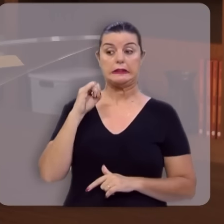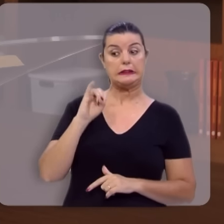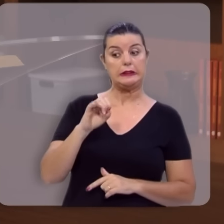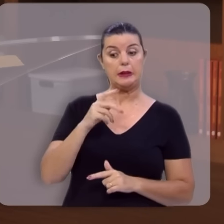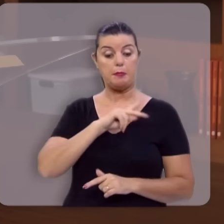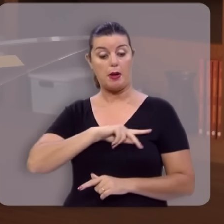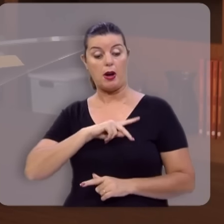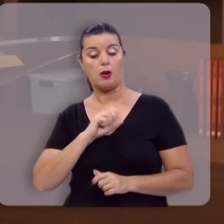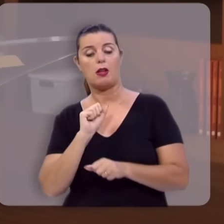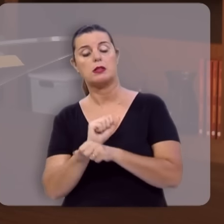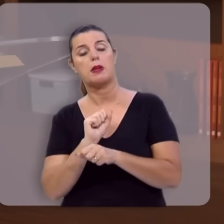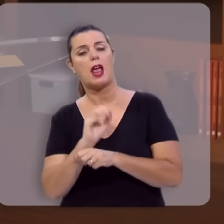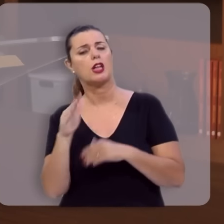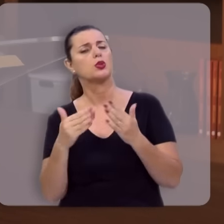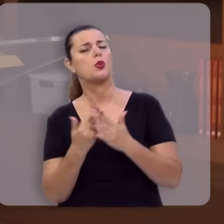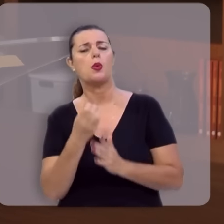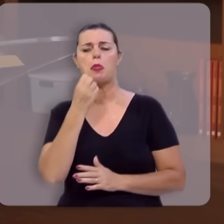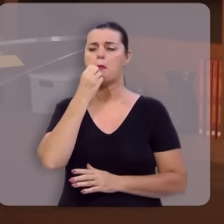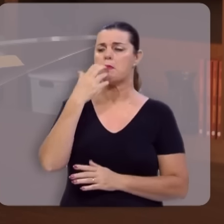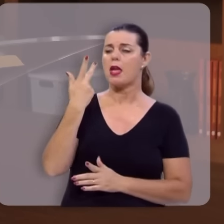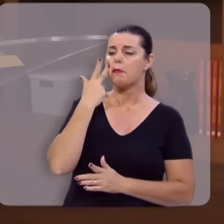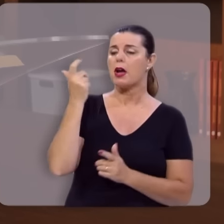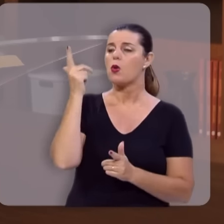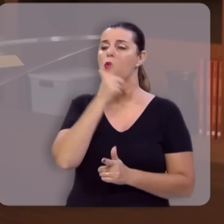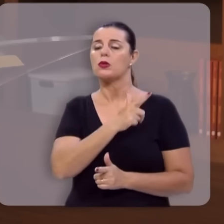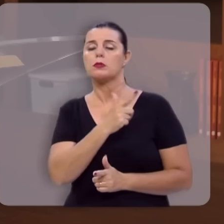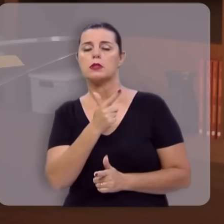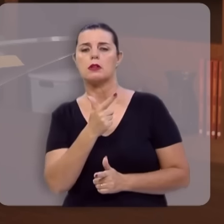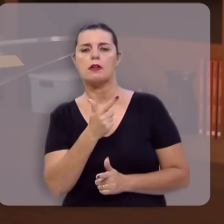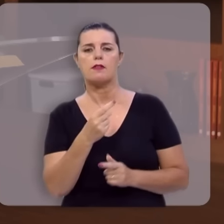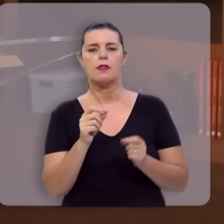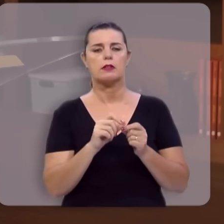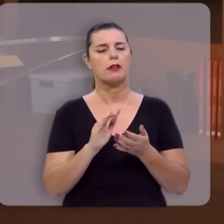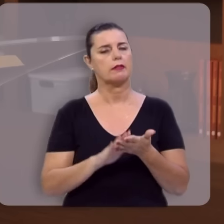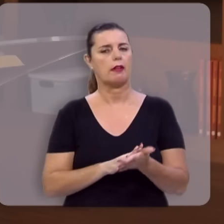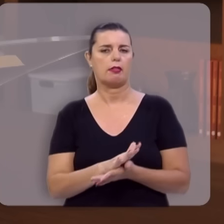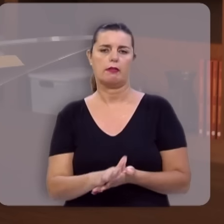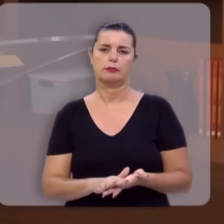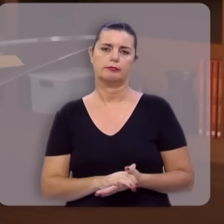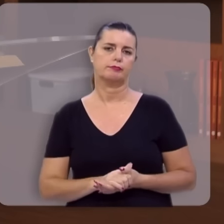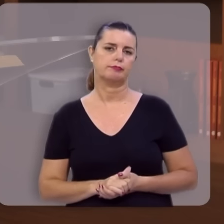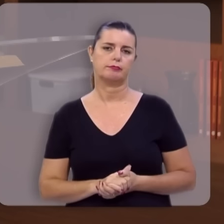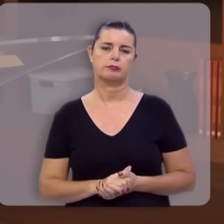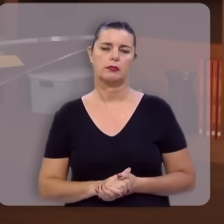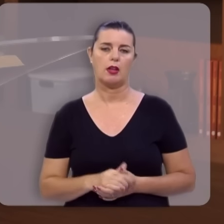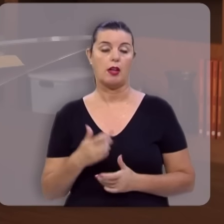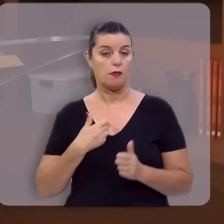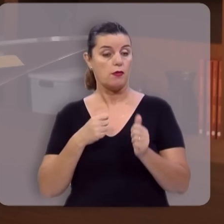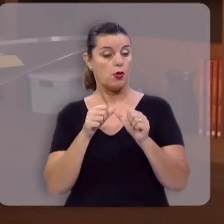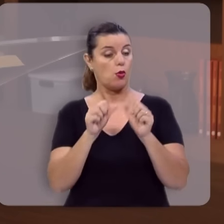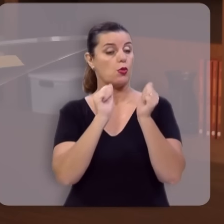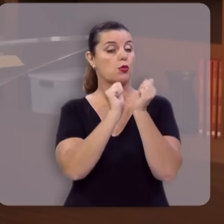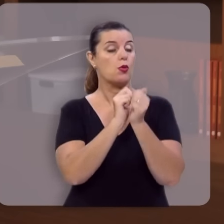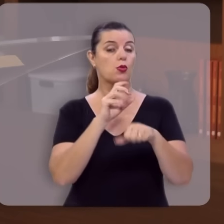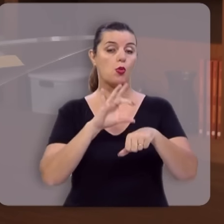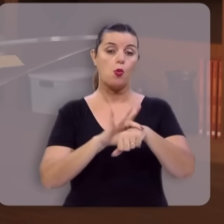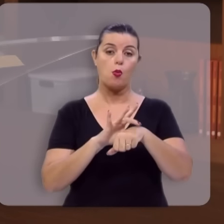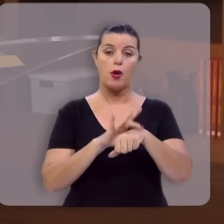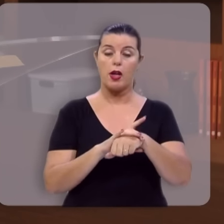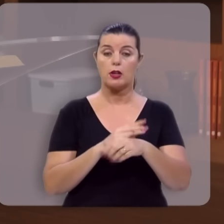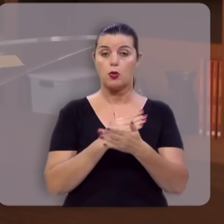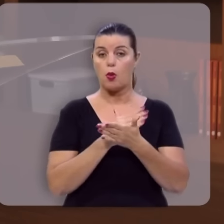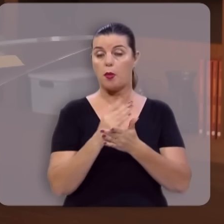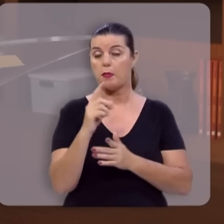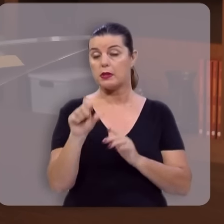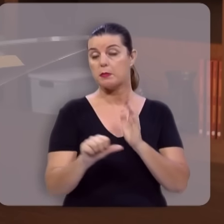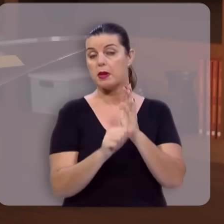tudo ficar bem com ele, para ele começar a fazer alguma coisa, ele não teria feito nada. Ele ficou doente no começo